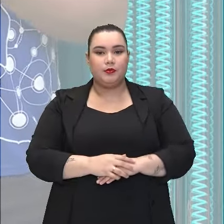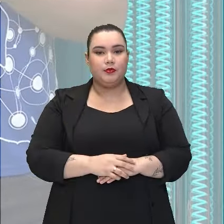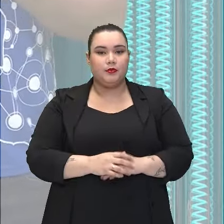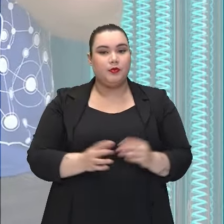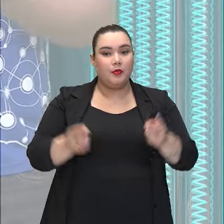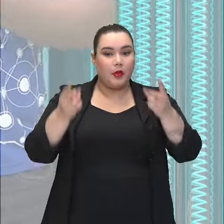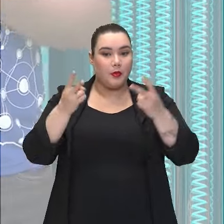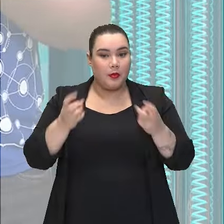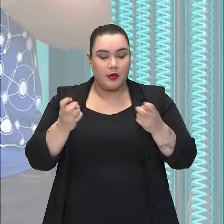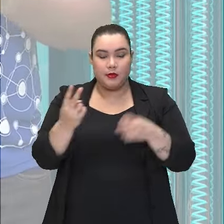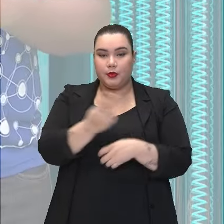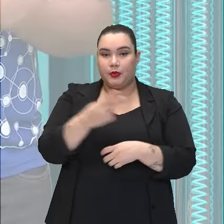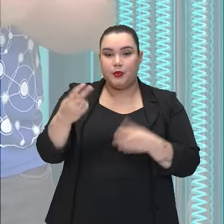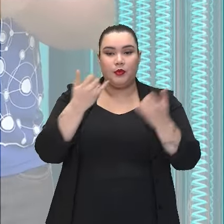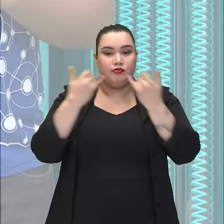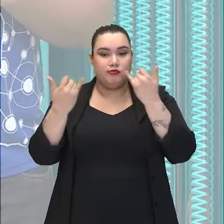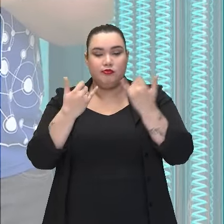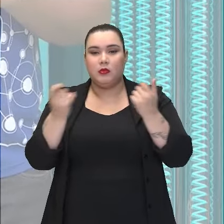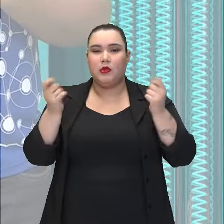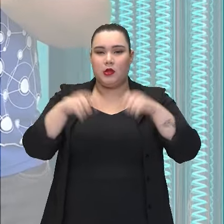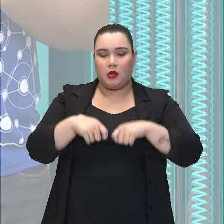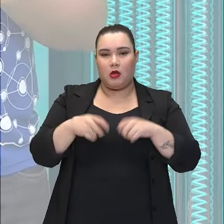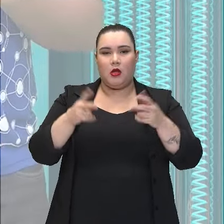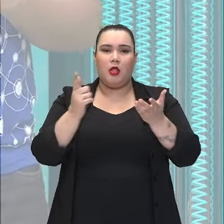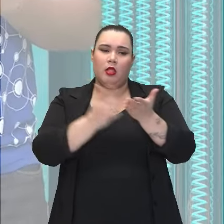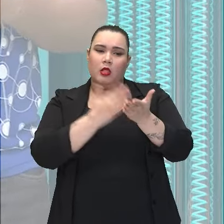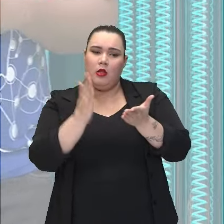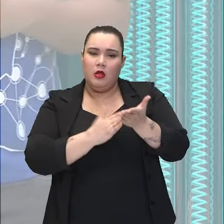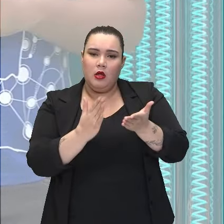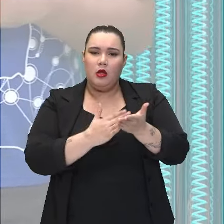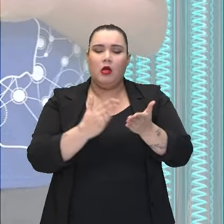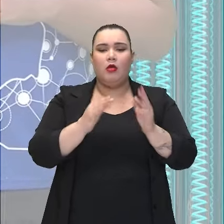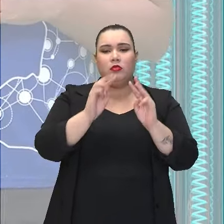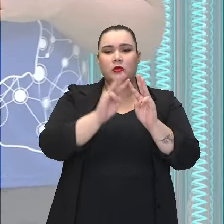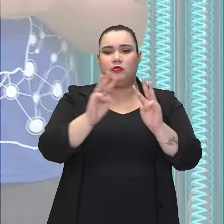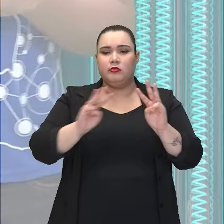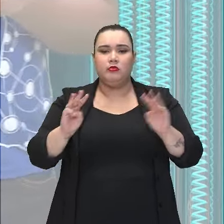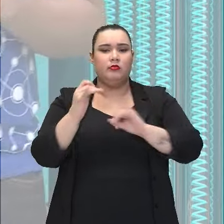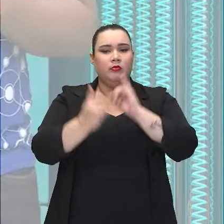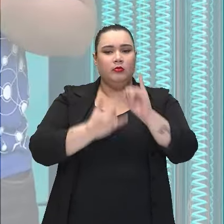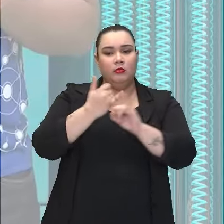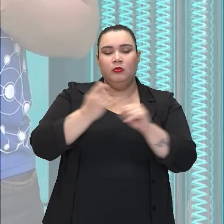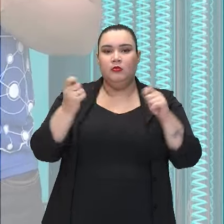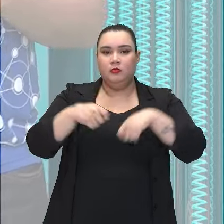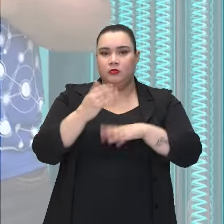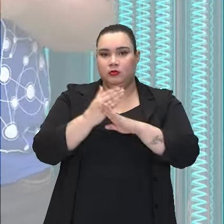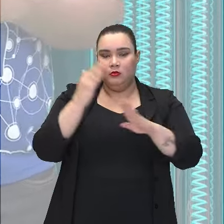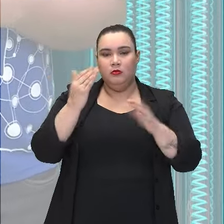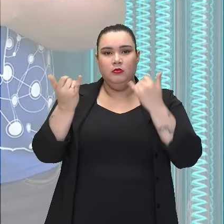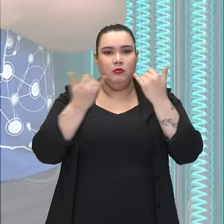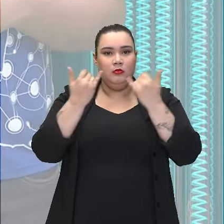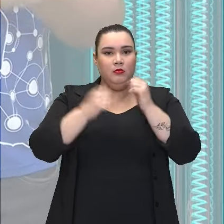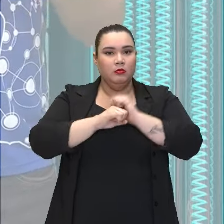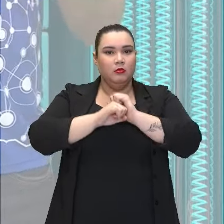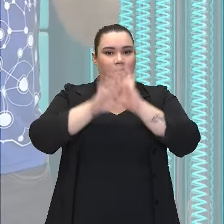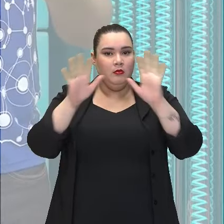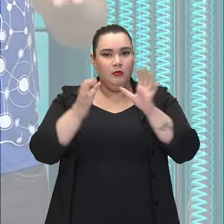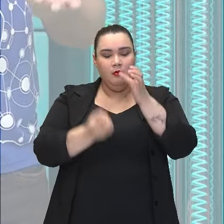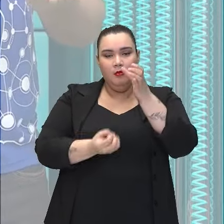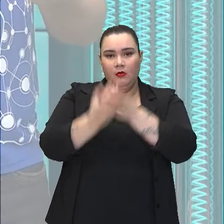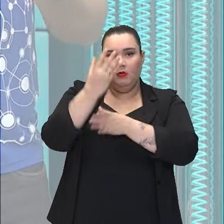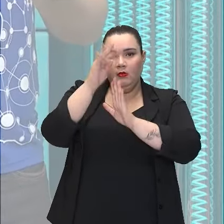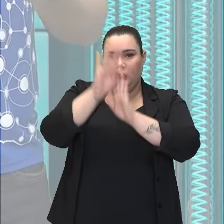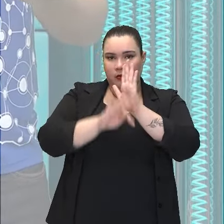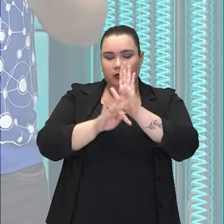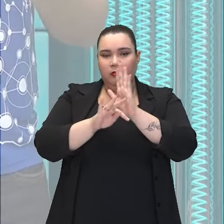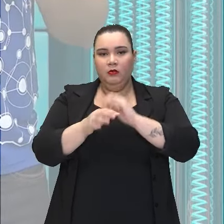que essas informações a gente pode até conferir em livros, em sites confiáveis, que nós vamos ter a informação precisa lá da origem. O